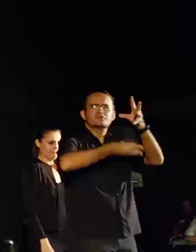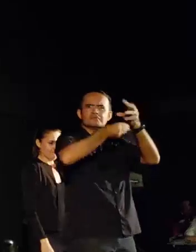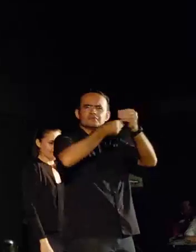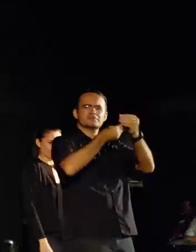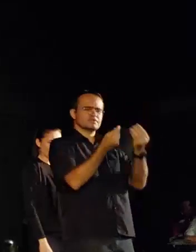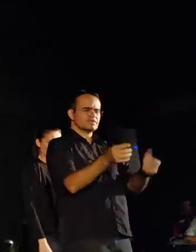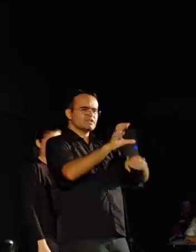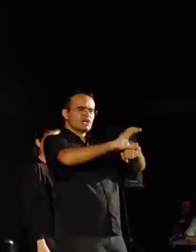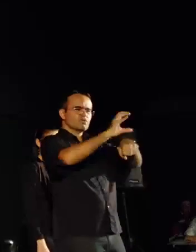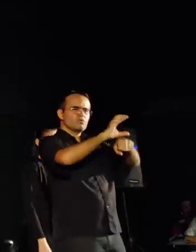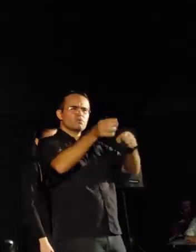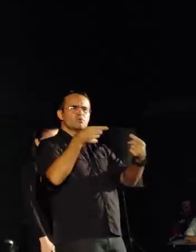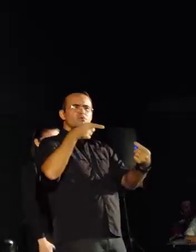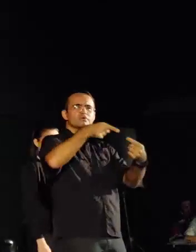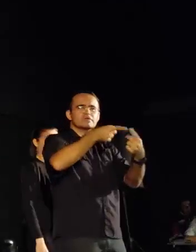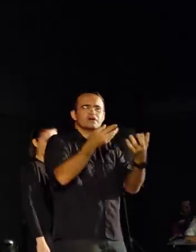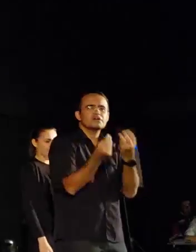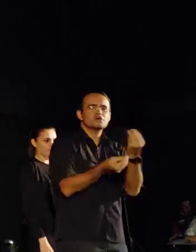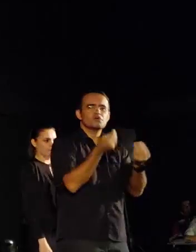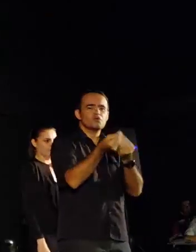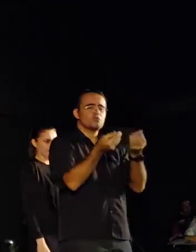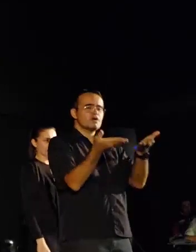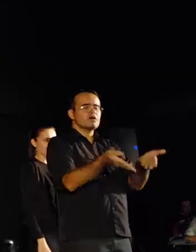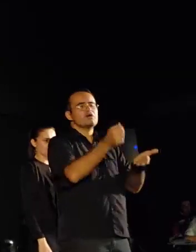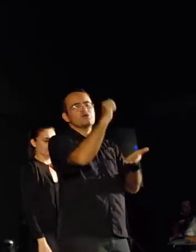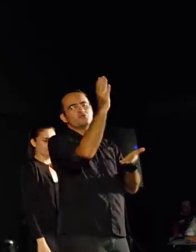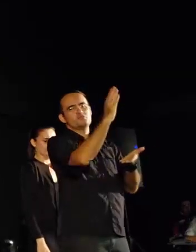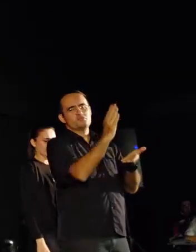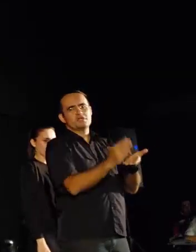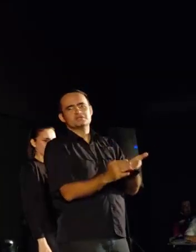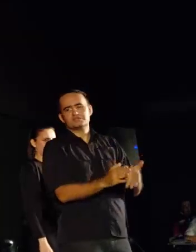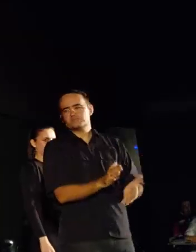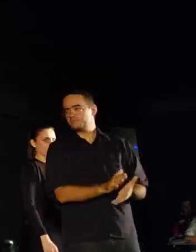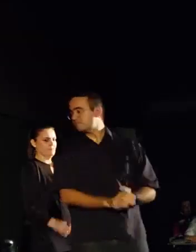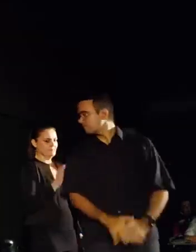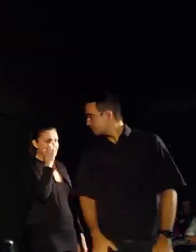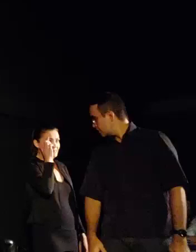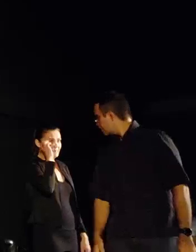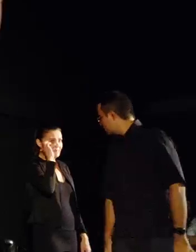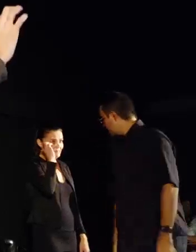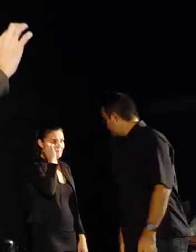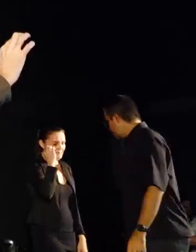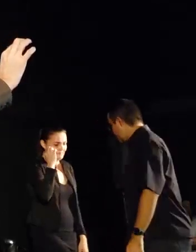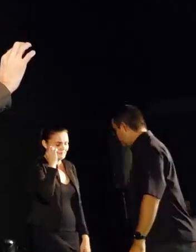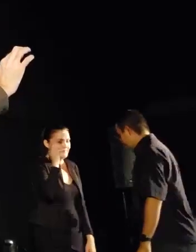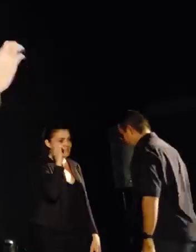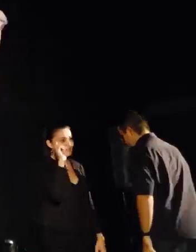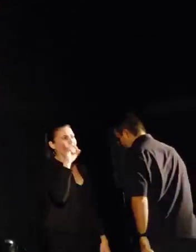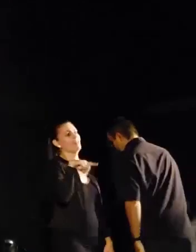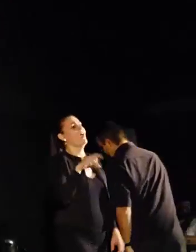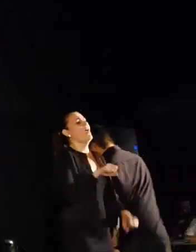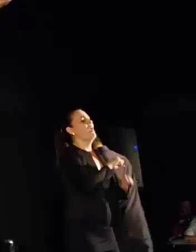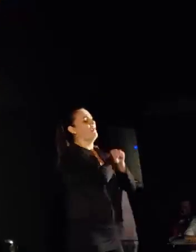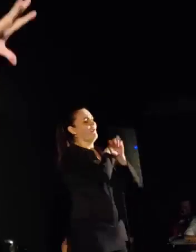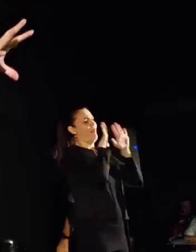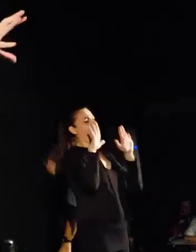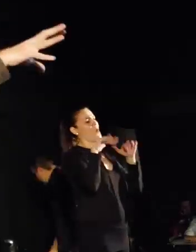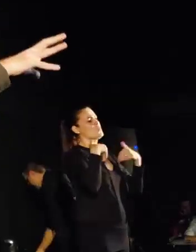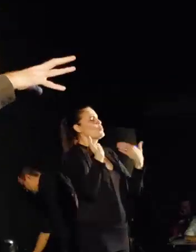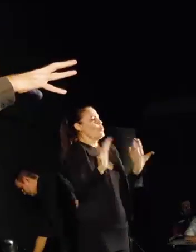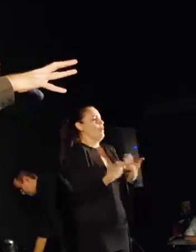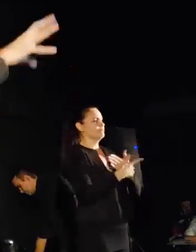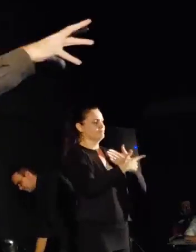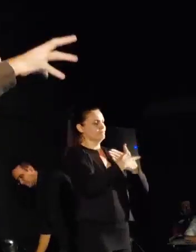dispositivo constitucional. Isto é o Brasil. Ou seja, é muito claro qual é a função do